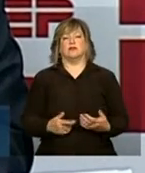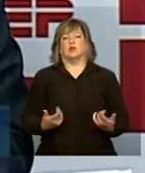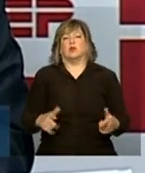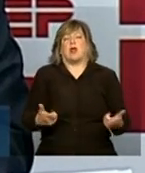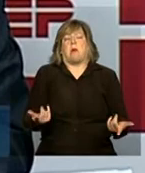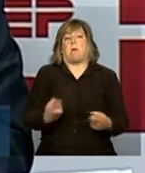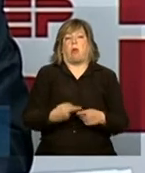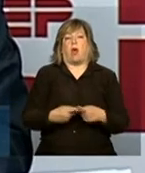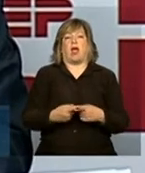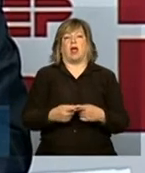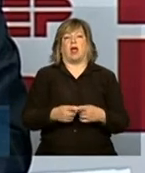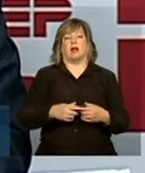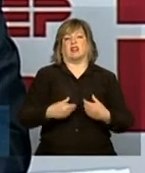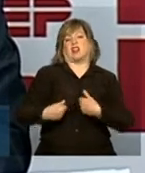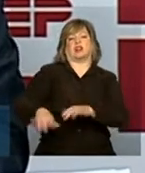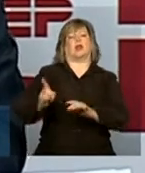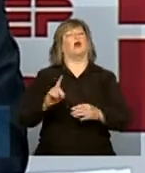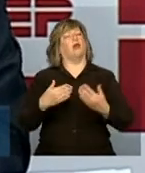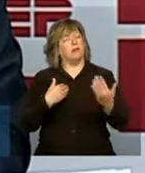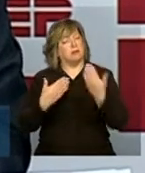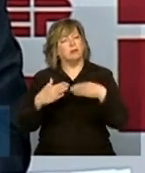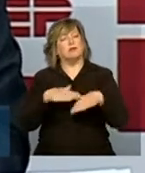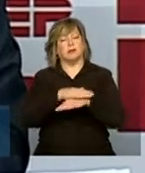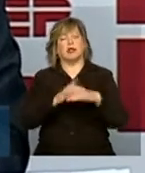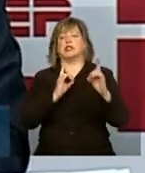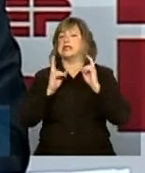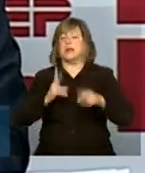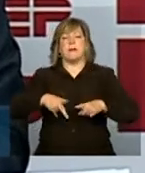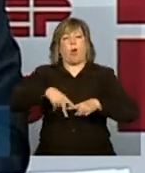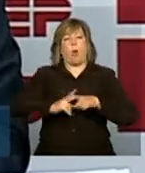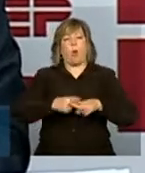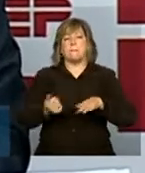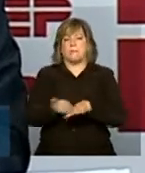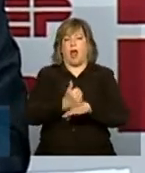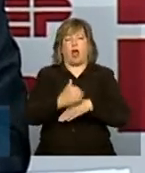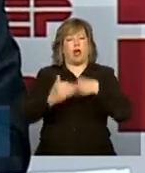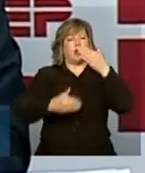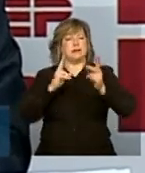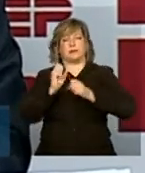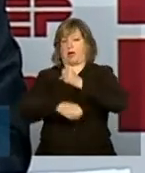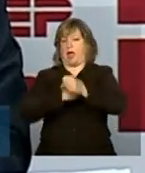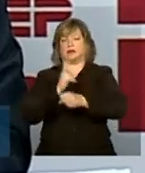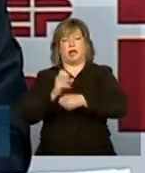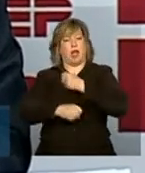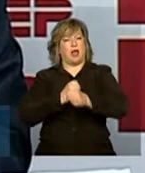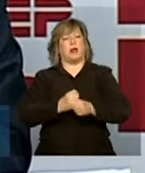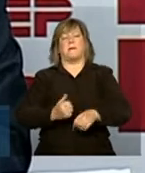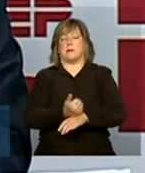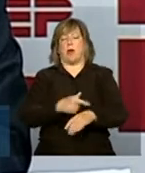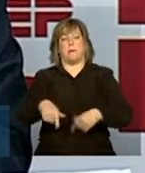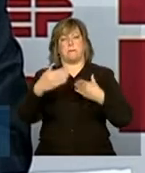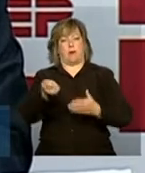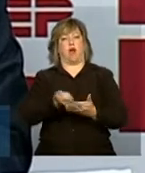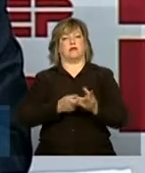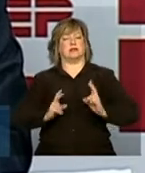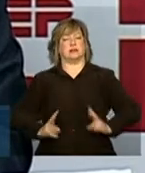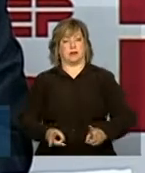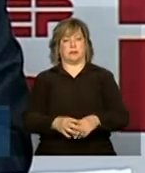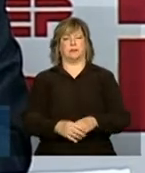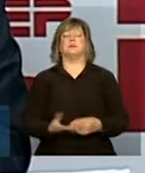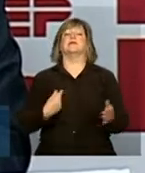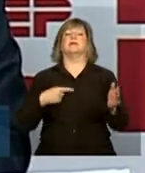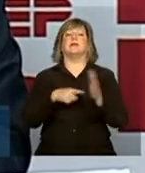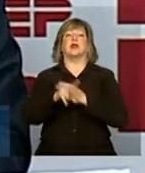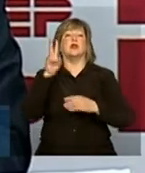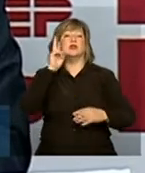não dialogar e não buscar sempre aprimorar o Enem. A gente sempre aprende a cada ano para aprimorar o máximo possível a prova. Ministro, só queria confirmar a